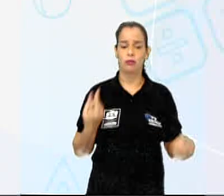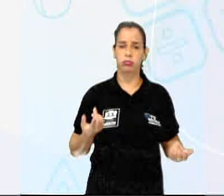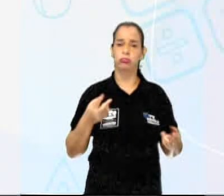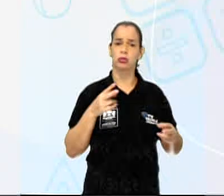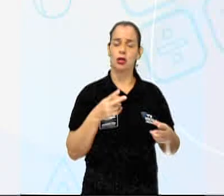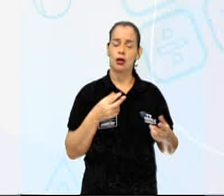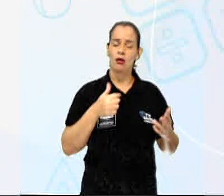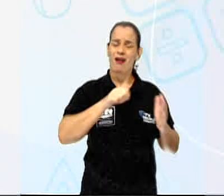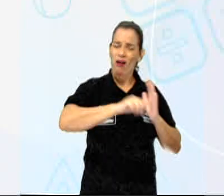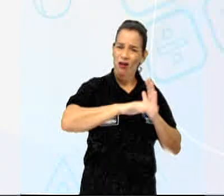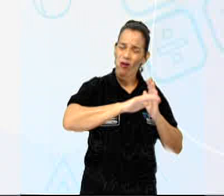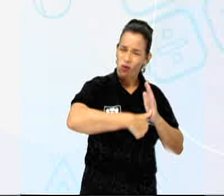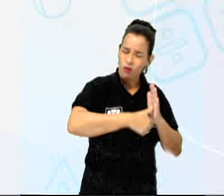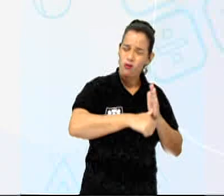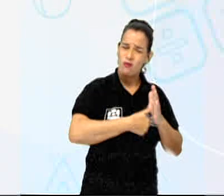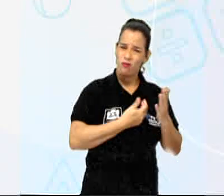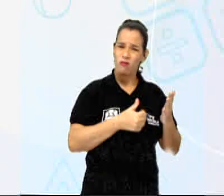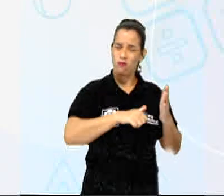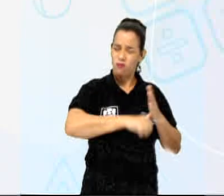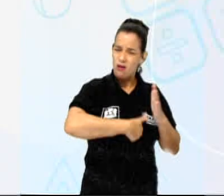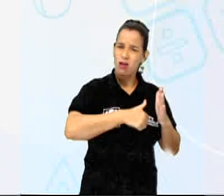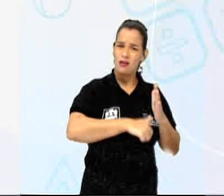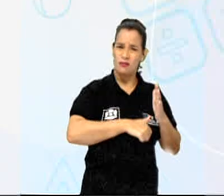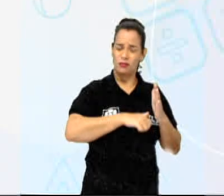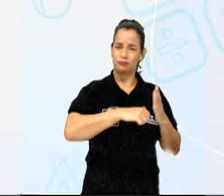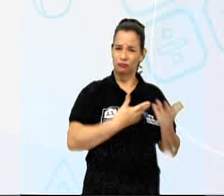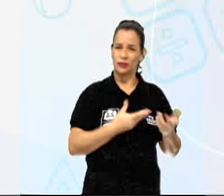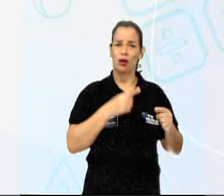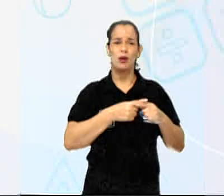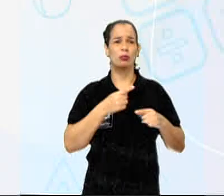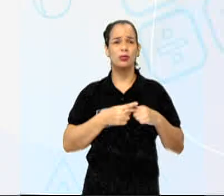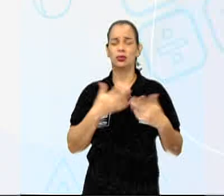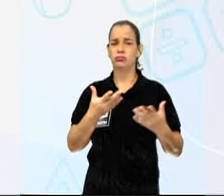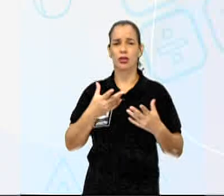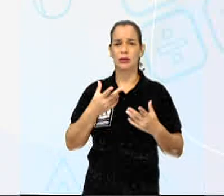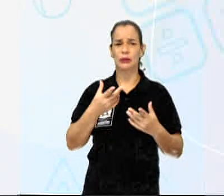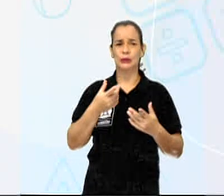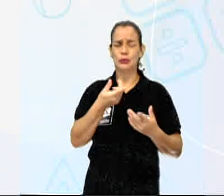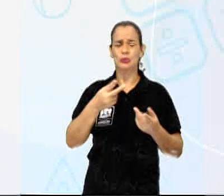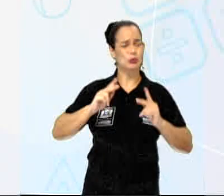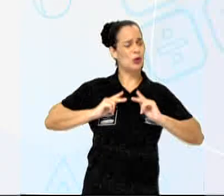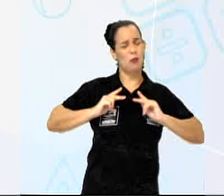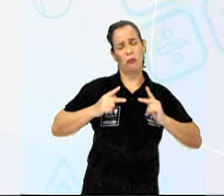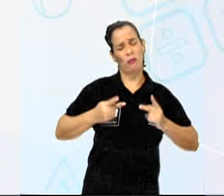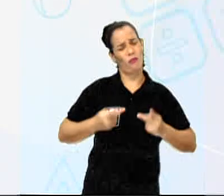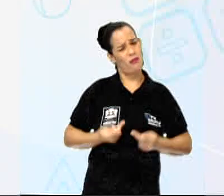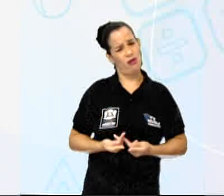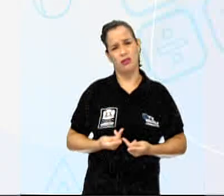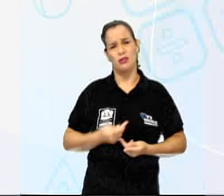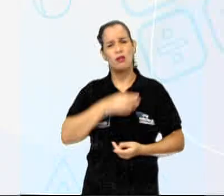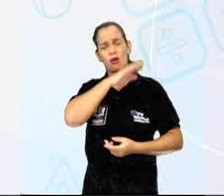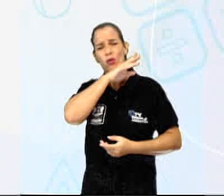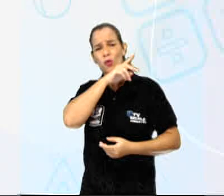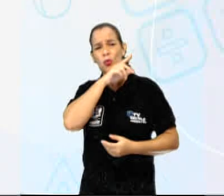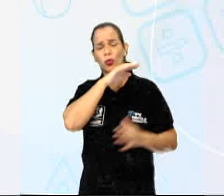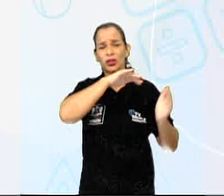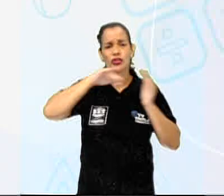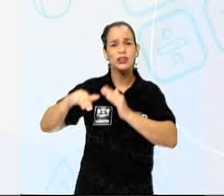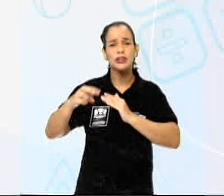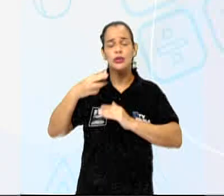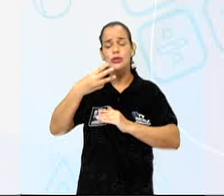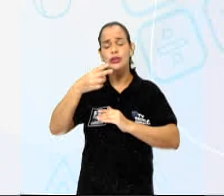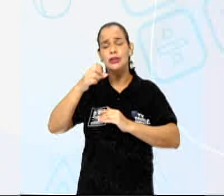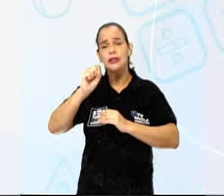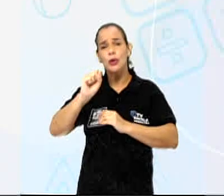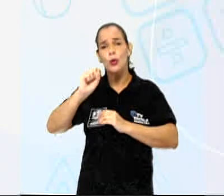de desumanidade. Você veja aí que o comércio ilegal desses animais, eles retiram aí cerca de 38